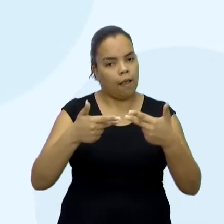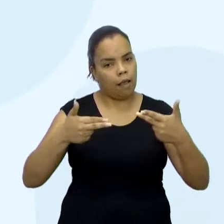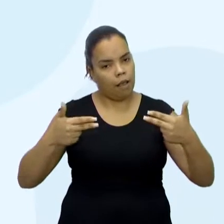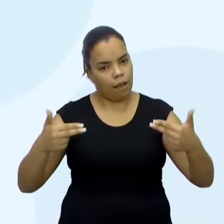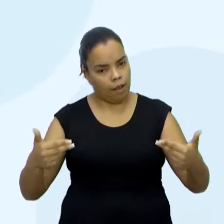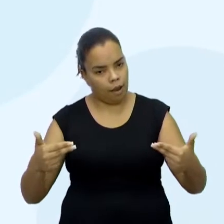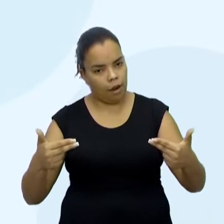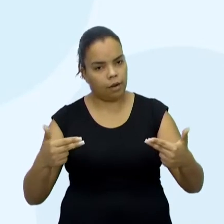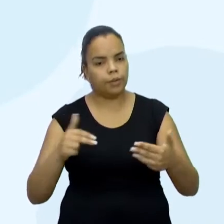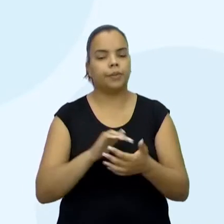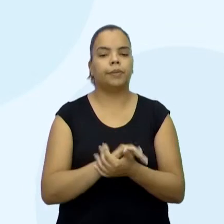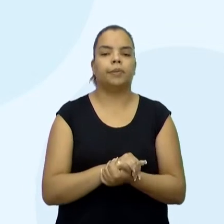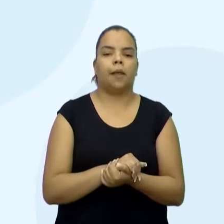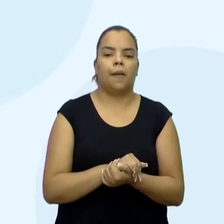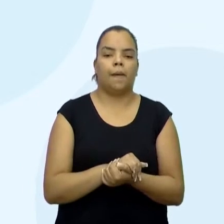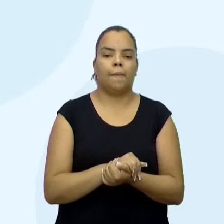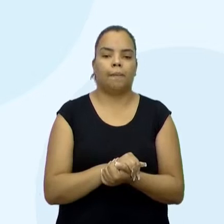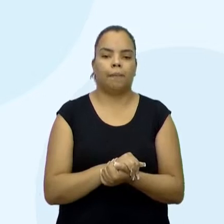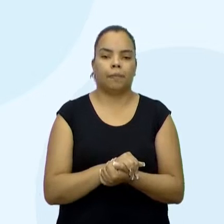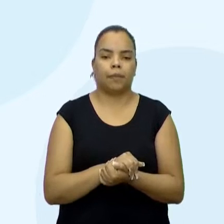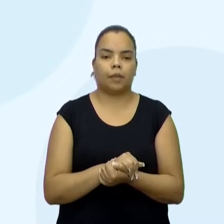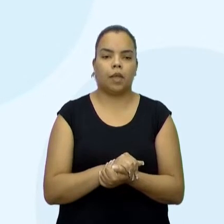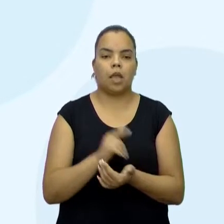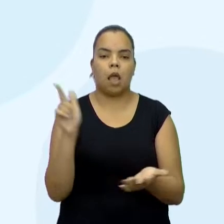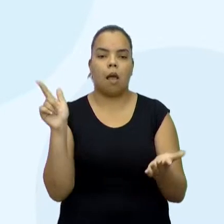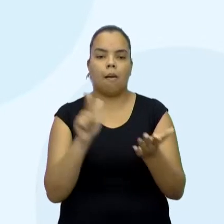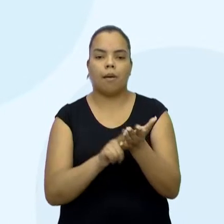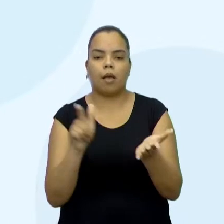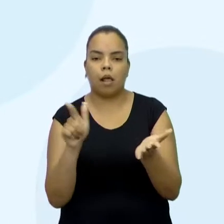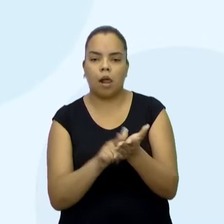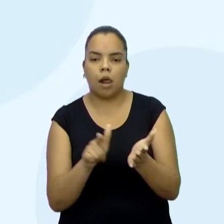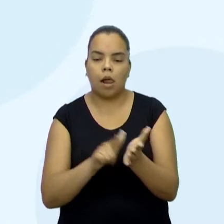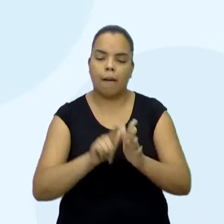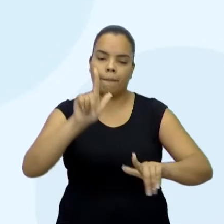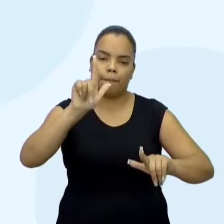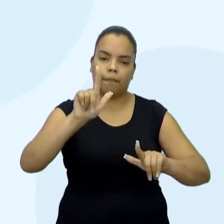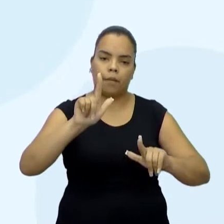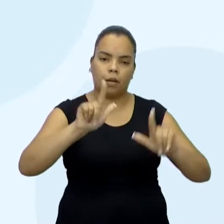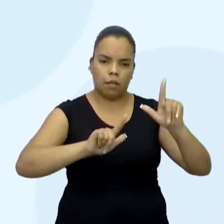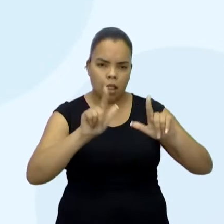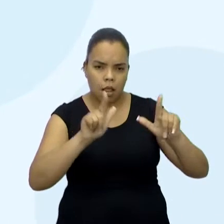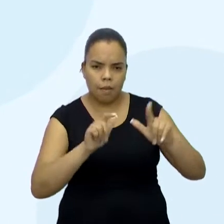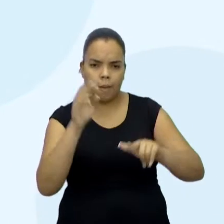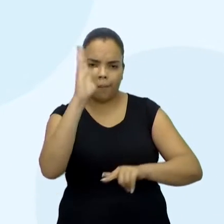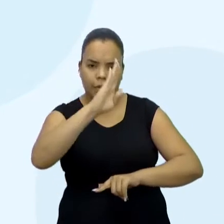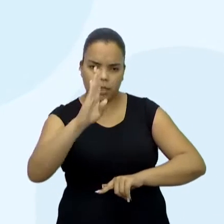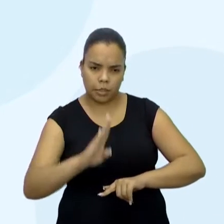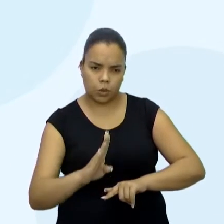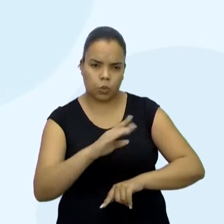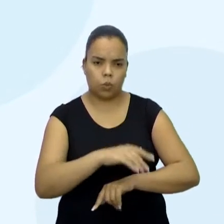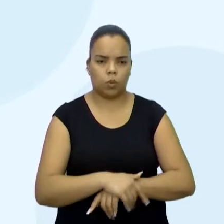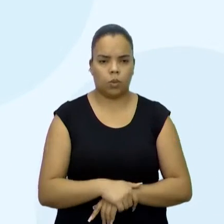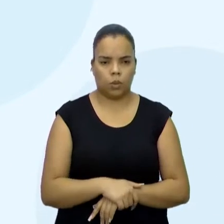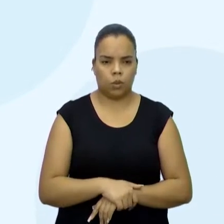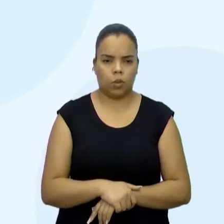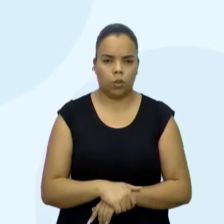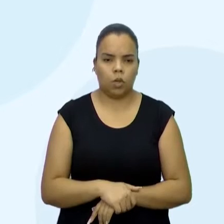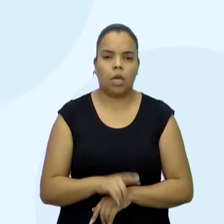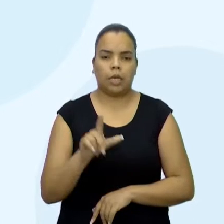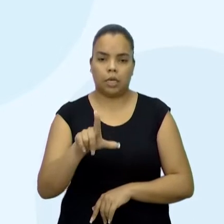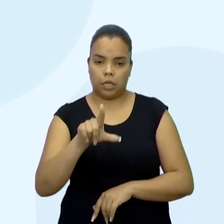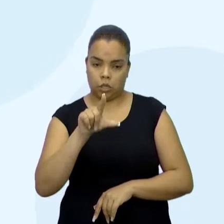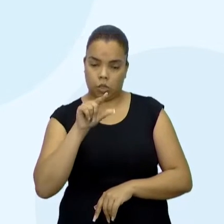maior visibilidade e cobertura das mídias jornalísticas brasileiras.